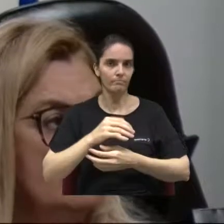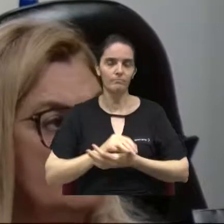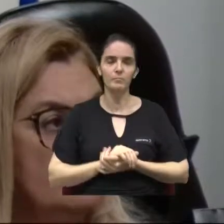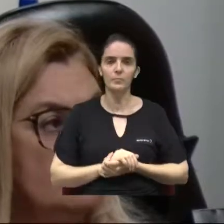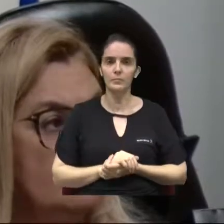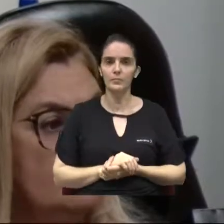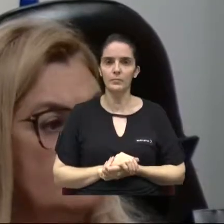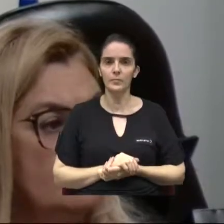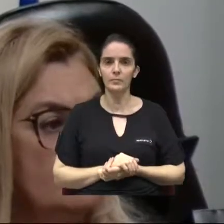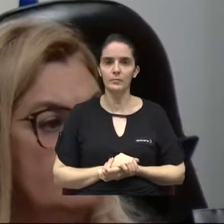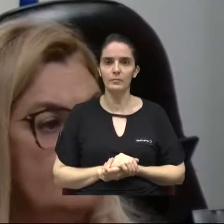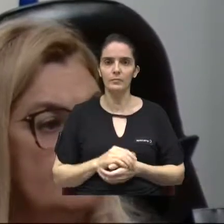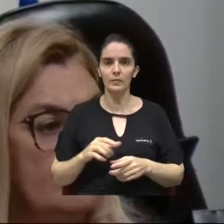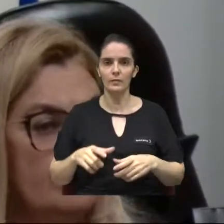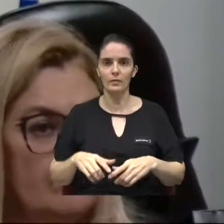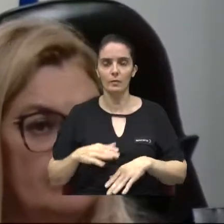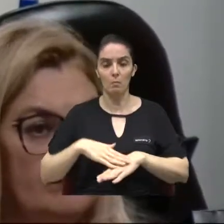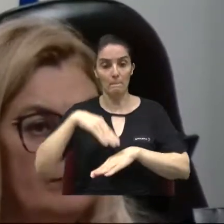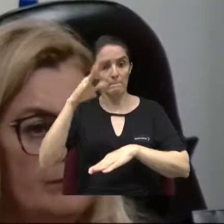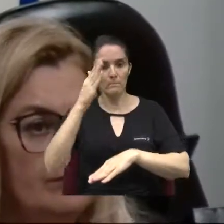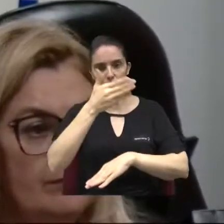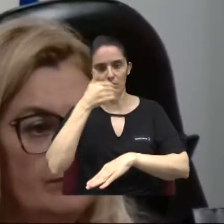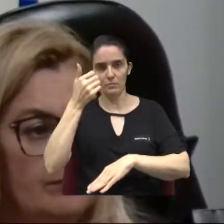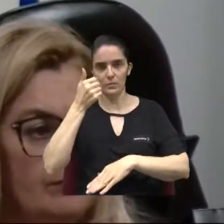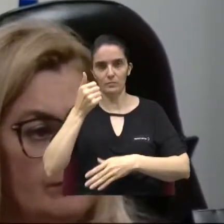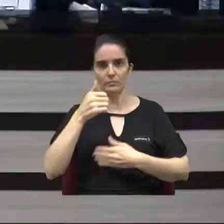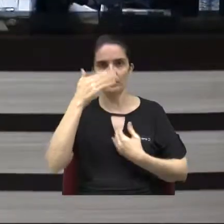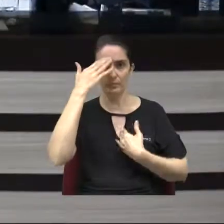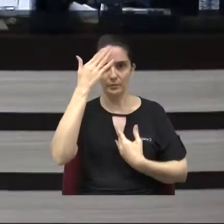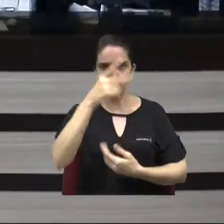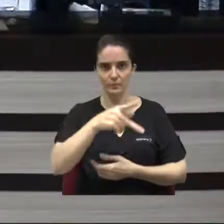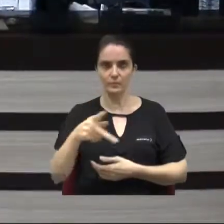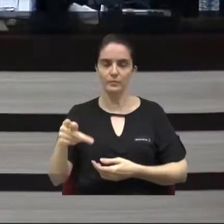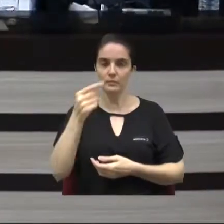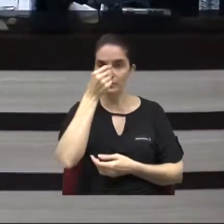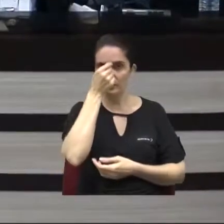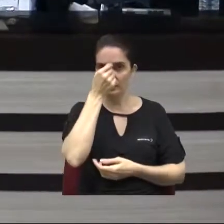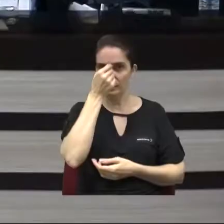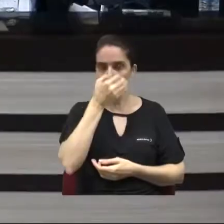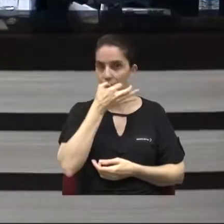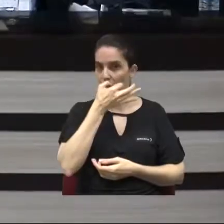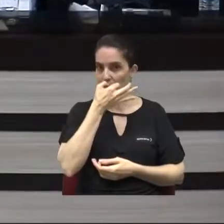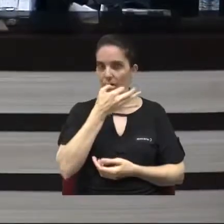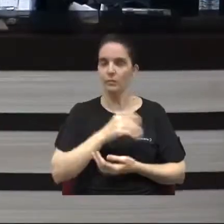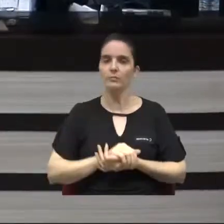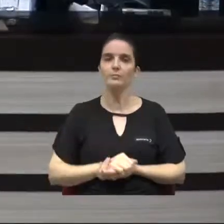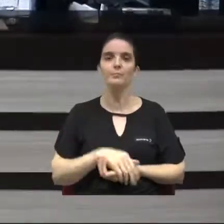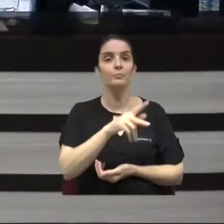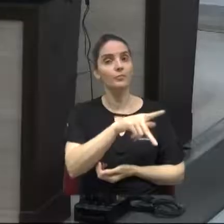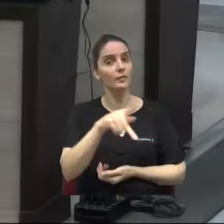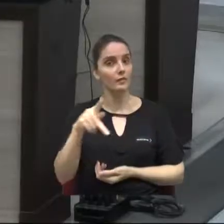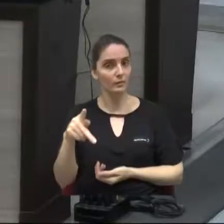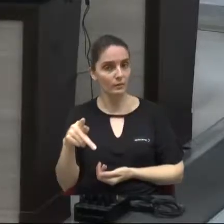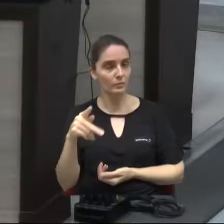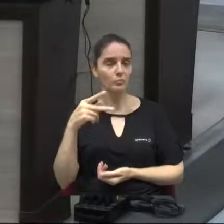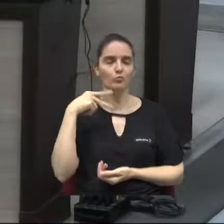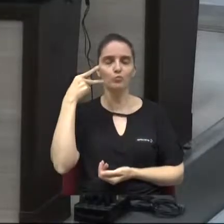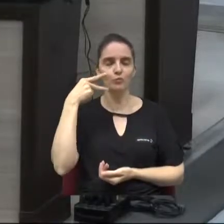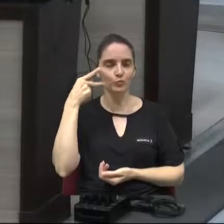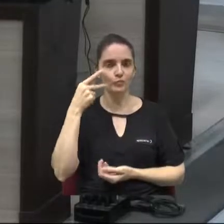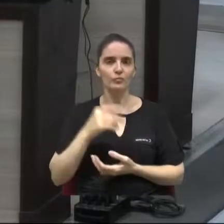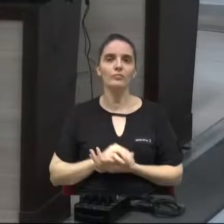quanto mais, melhor. Né? Obrigado, presidente. Jorge Freitas. Senhor presidente, senhoras e senhores